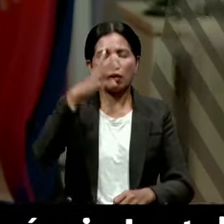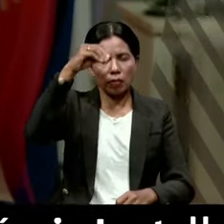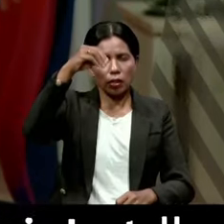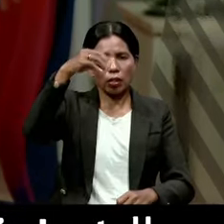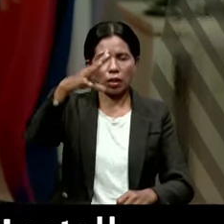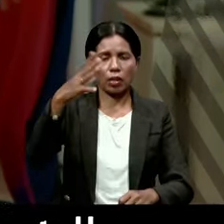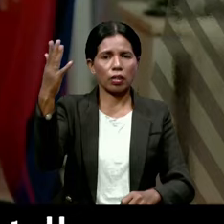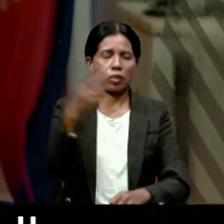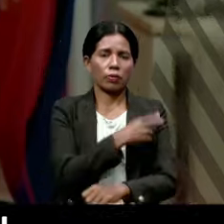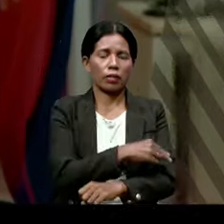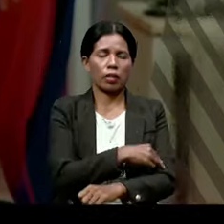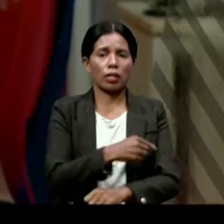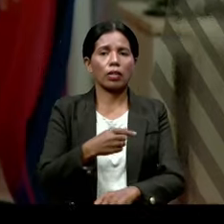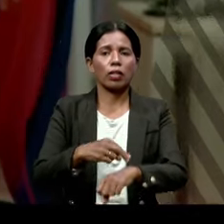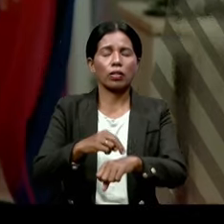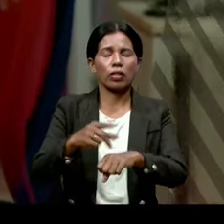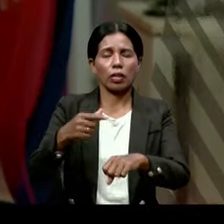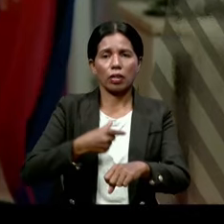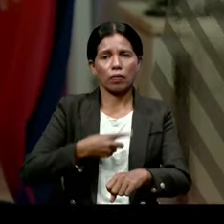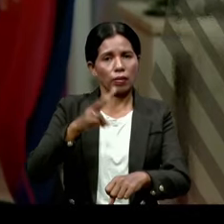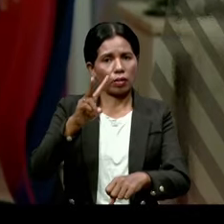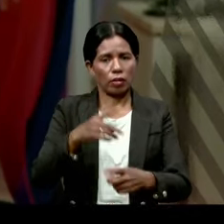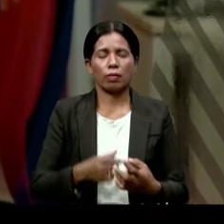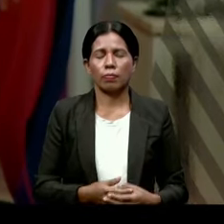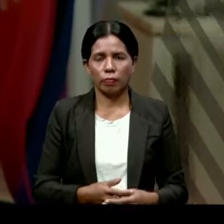Hospital Nacional Guido Valadares.